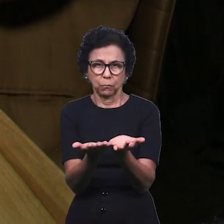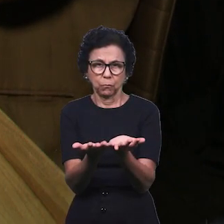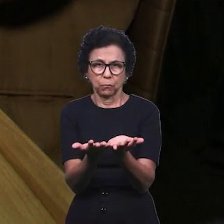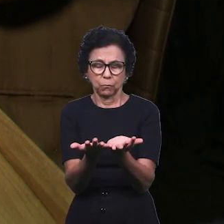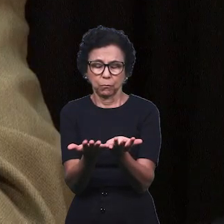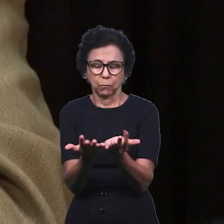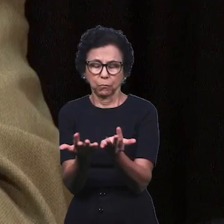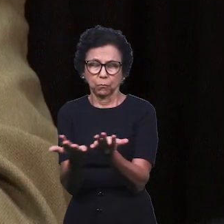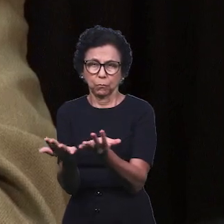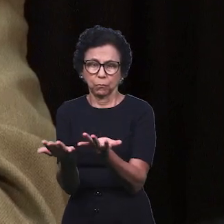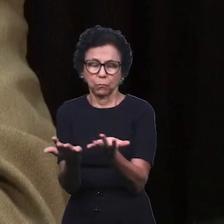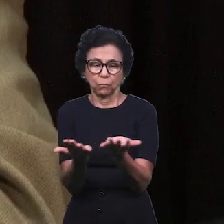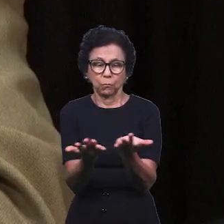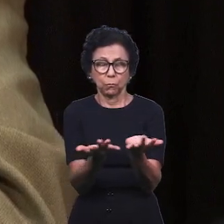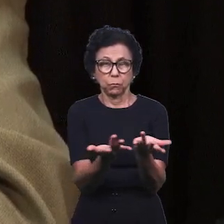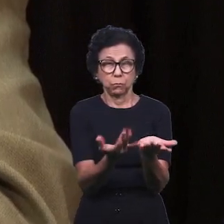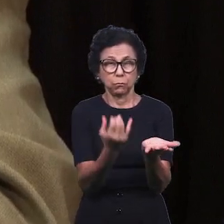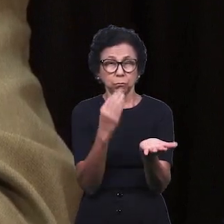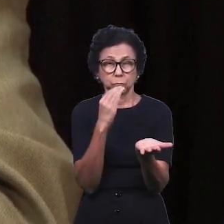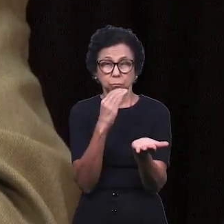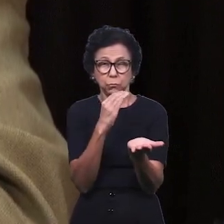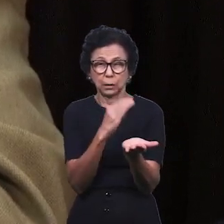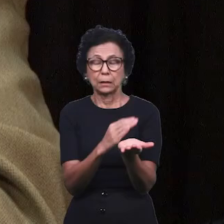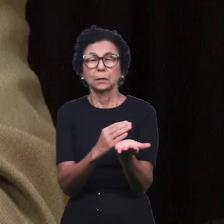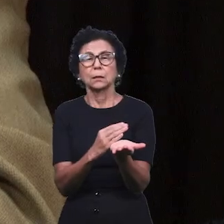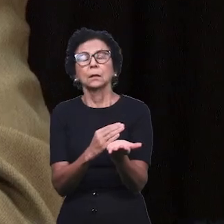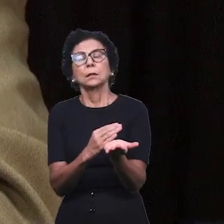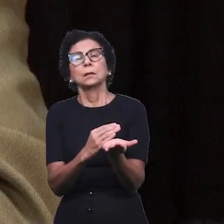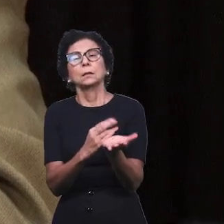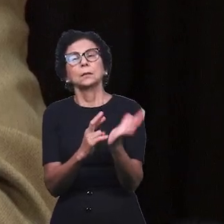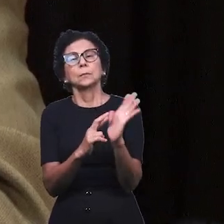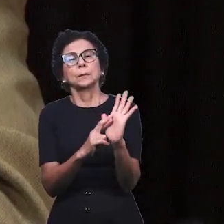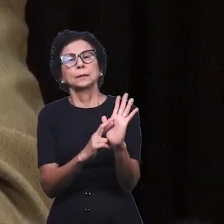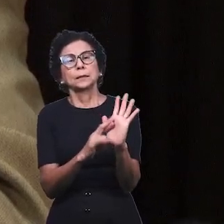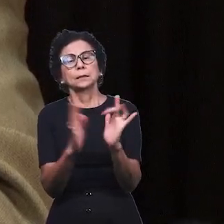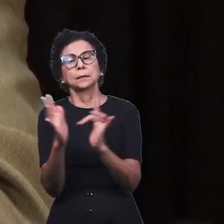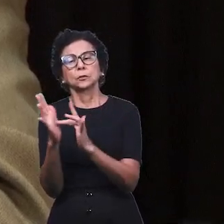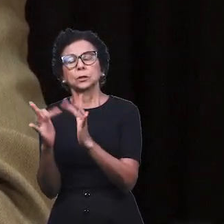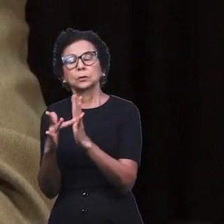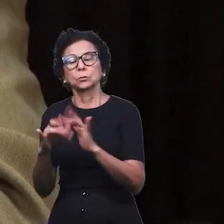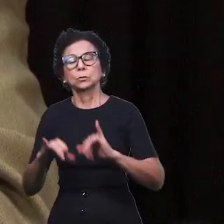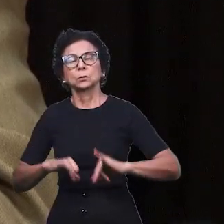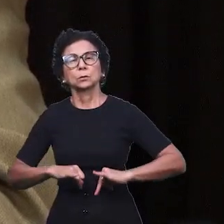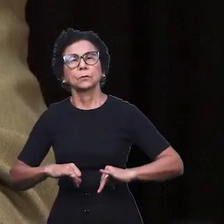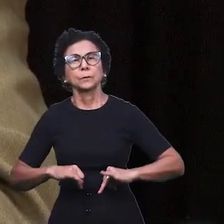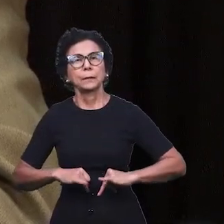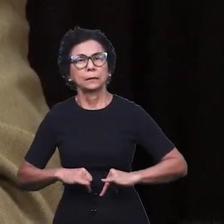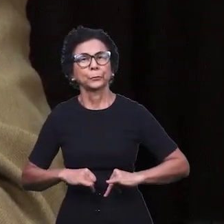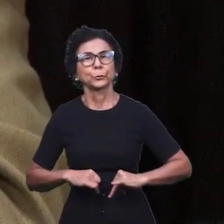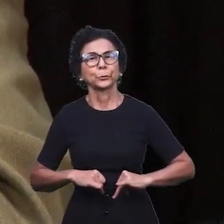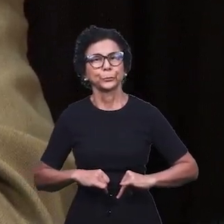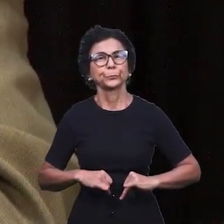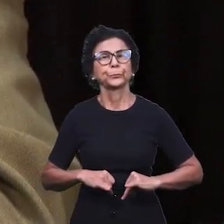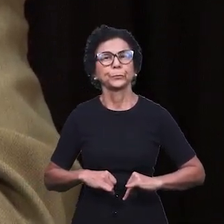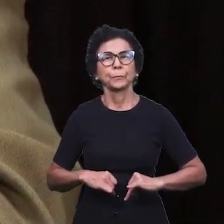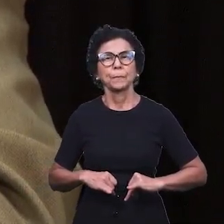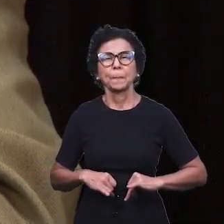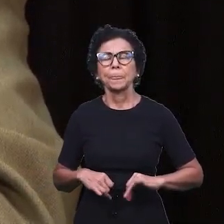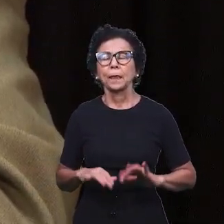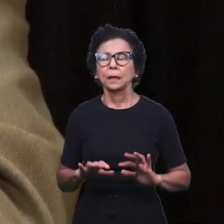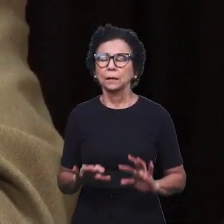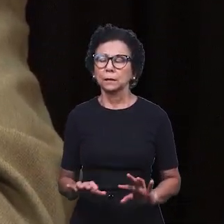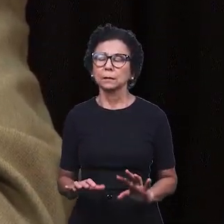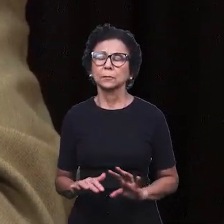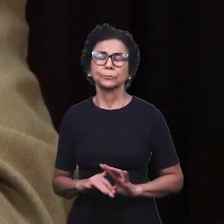Senhor Jesus. Mas a bênção é que nós não precisamos reeditar a morte de Jesus. Não. O sofrimento, o